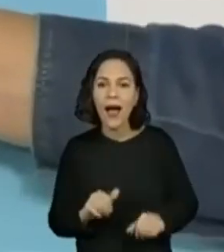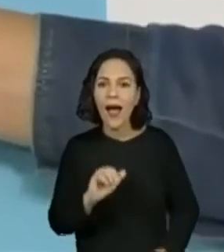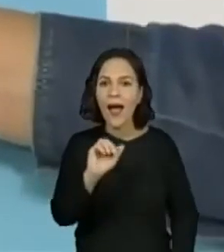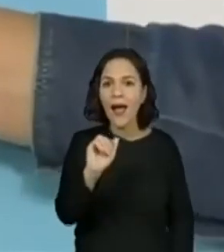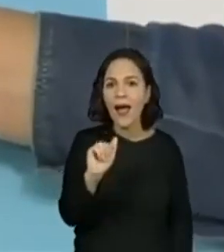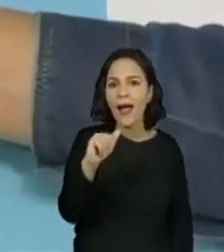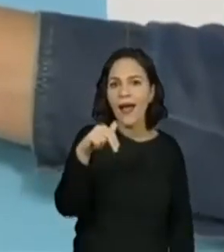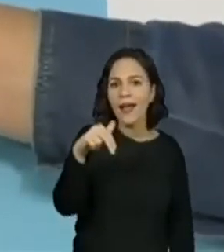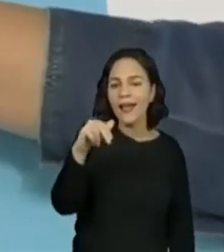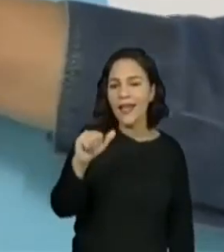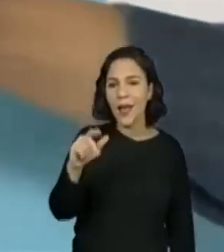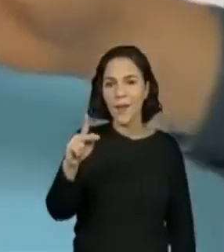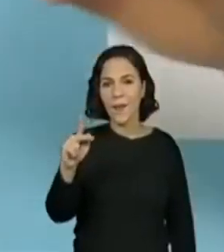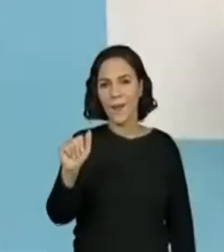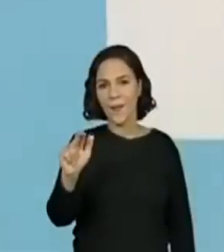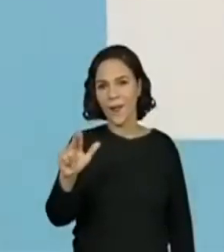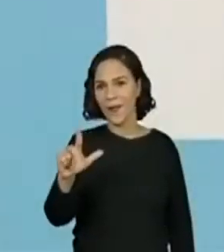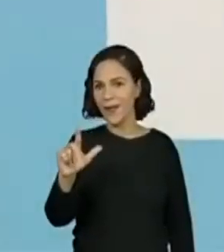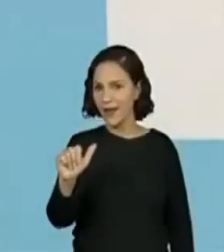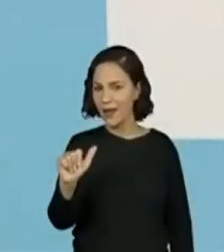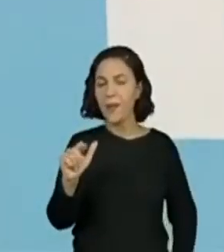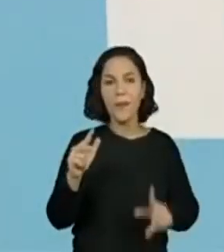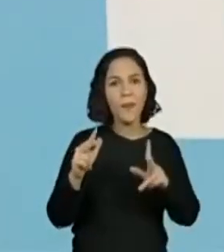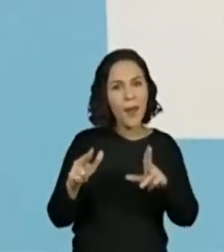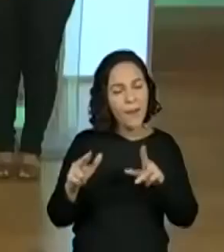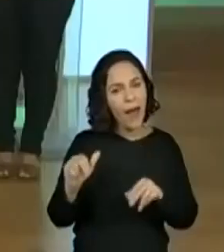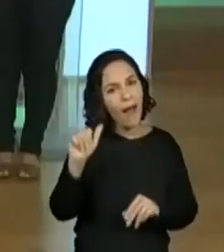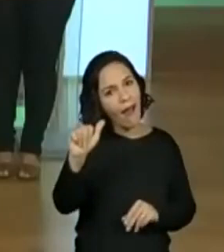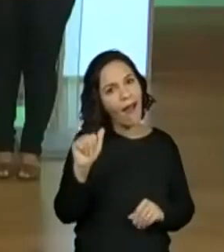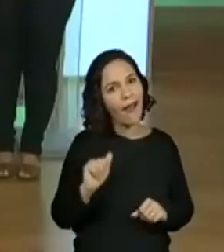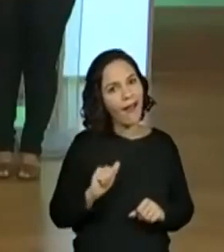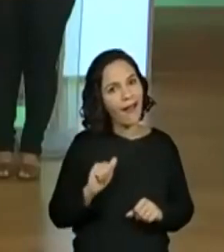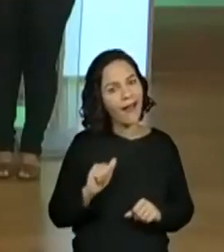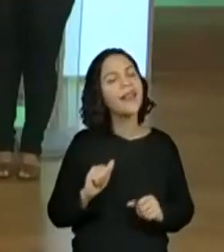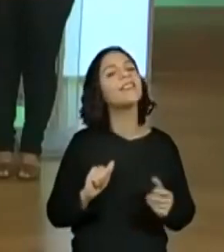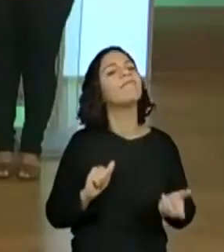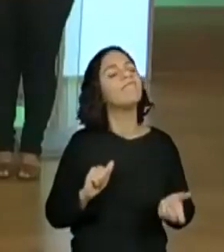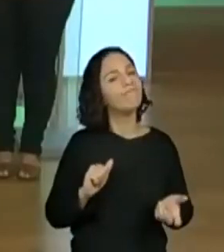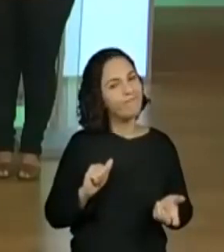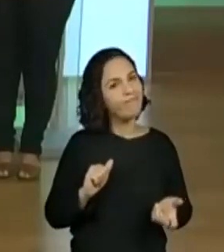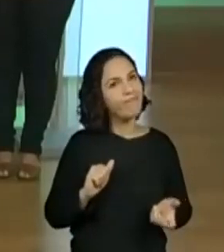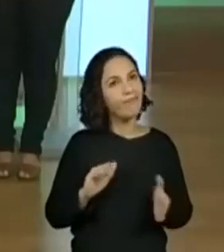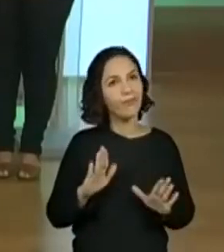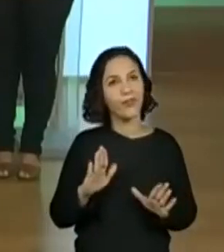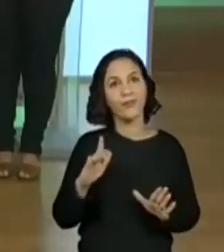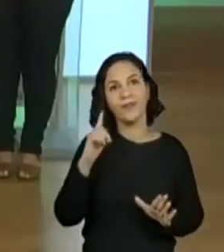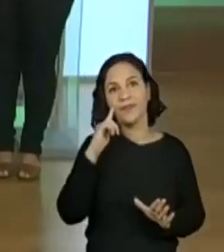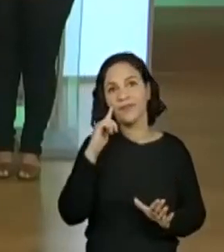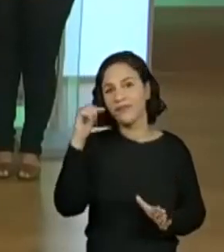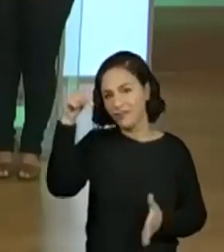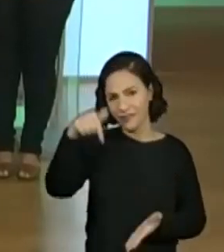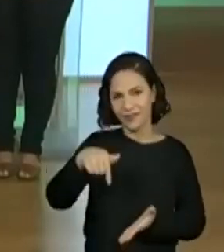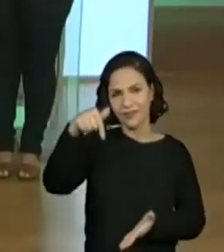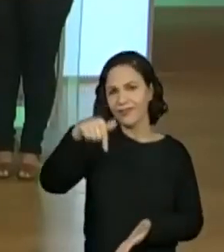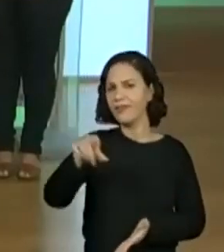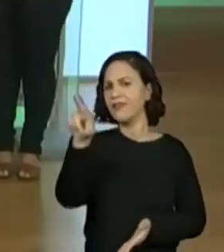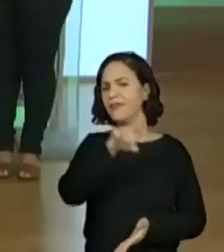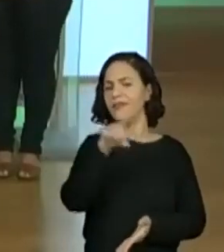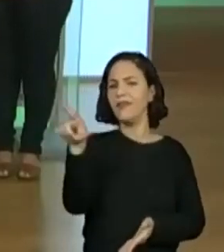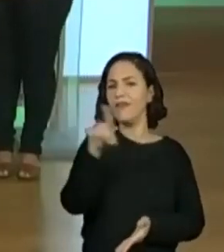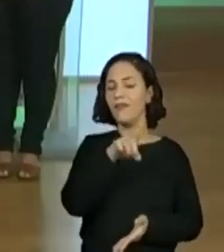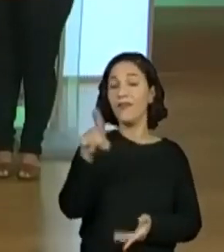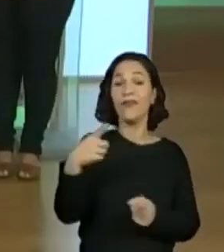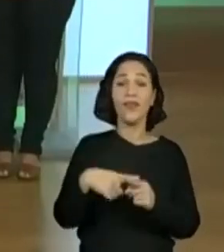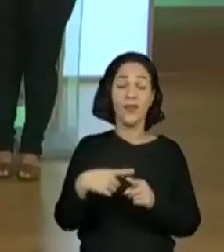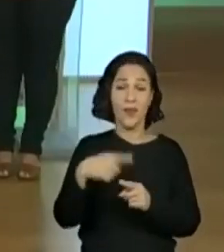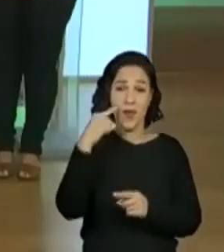Ana Paula. Ah, e já estão dizendo pra gente que, pro, não tá lá embaixo na lista, não. É, porque, tá. Até porque a